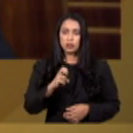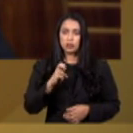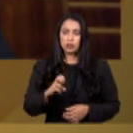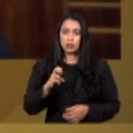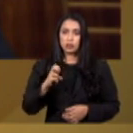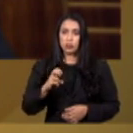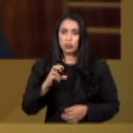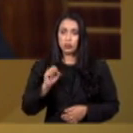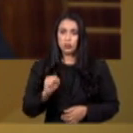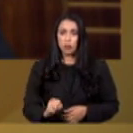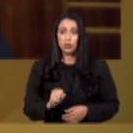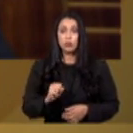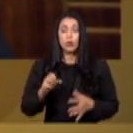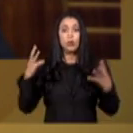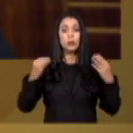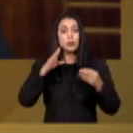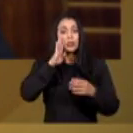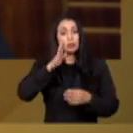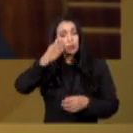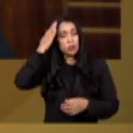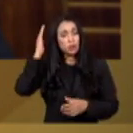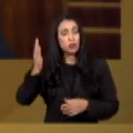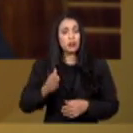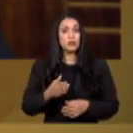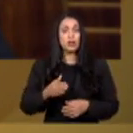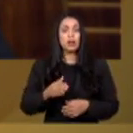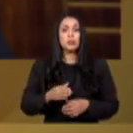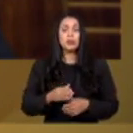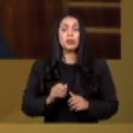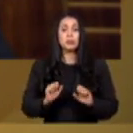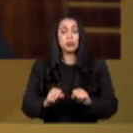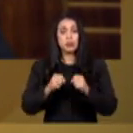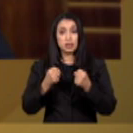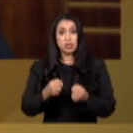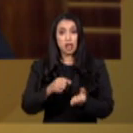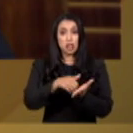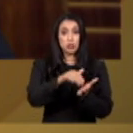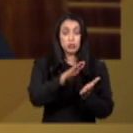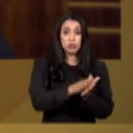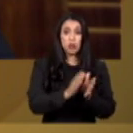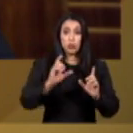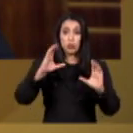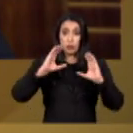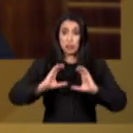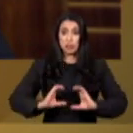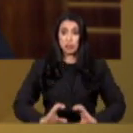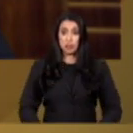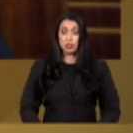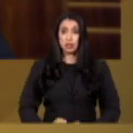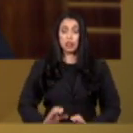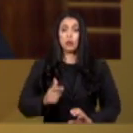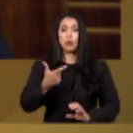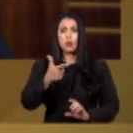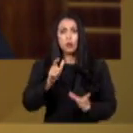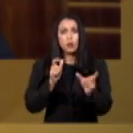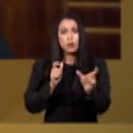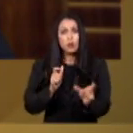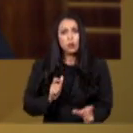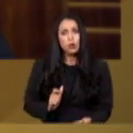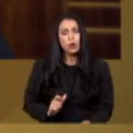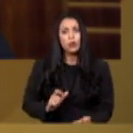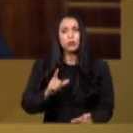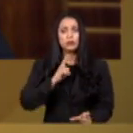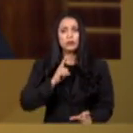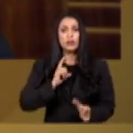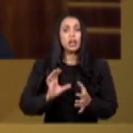marco aurélio weissheimer a liminar para suspender a expulsão nacional cidadão camaronês laurence que é